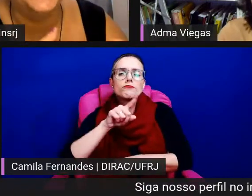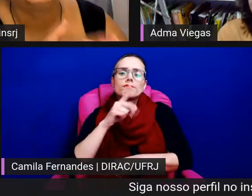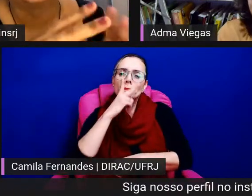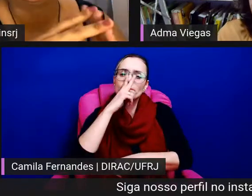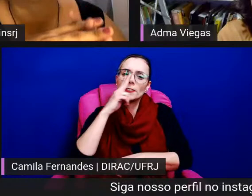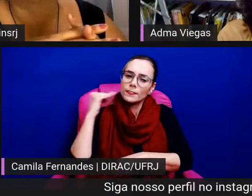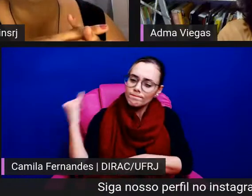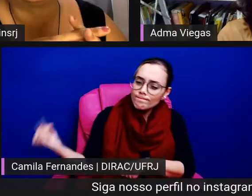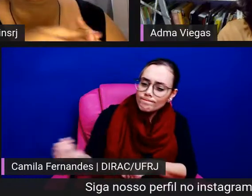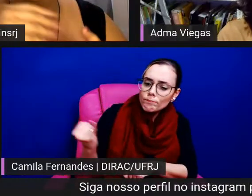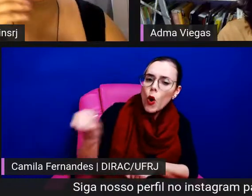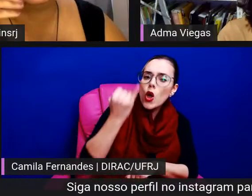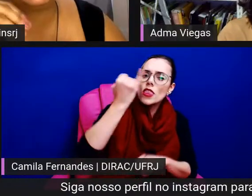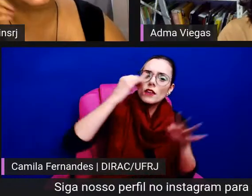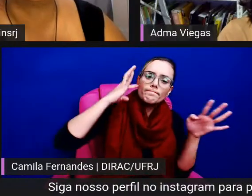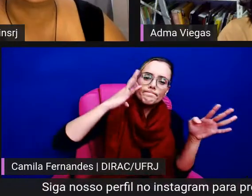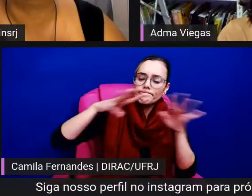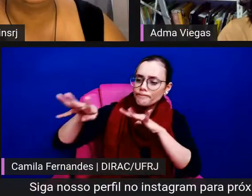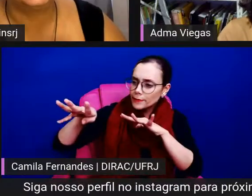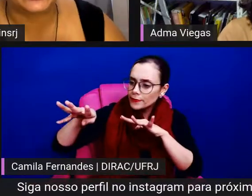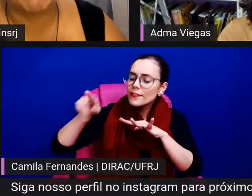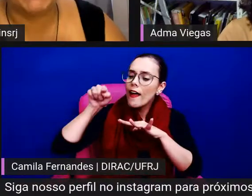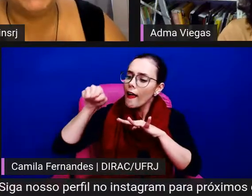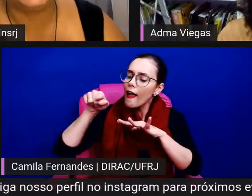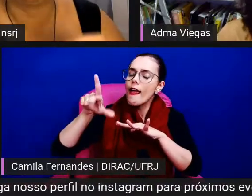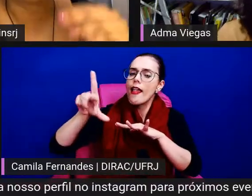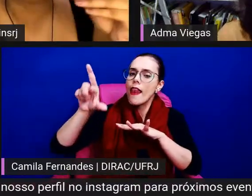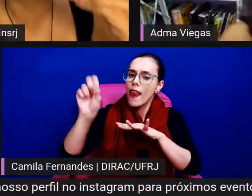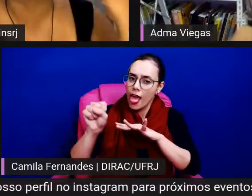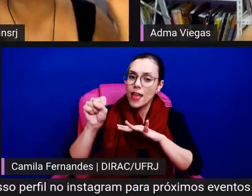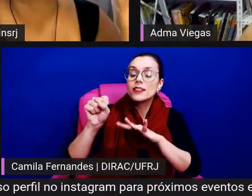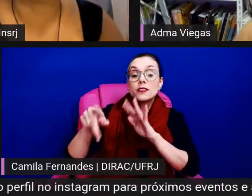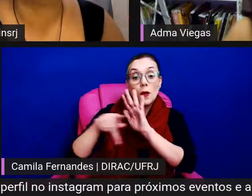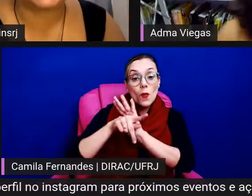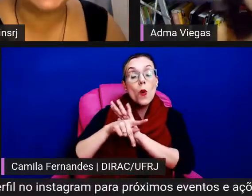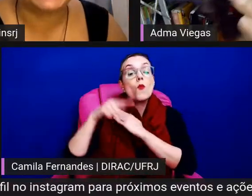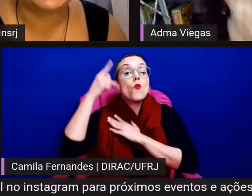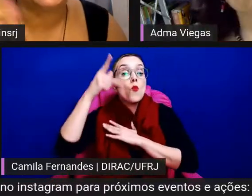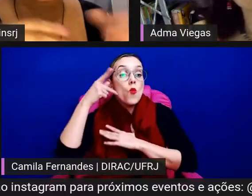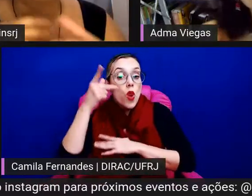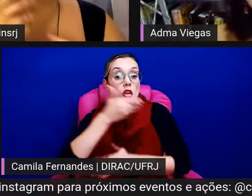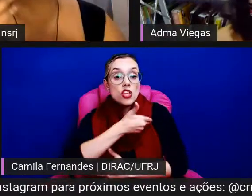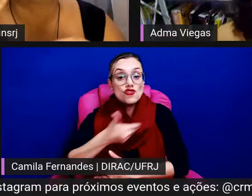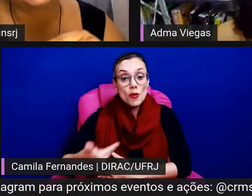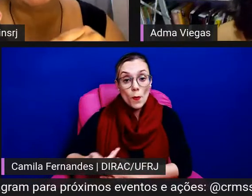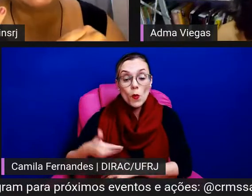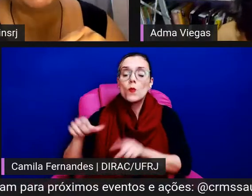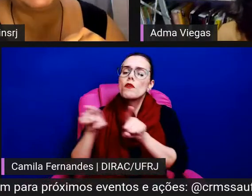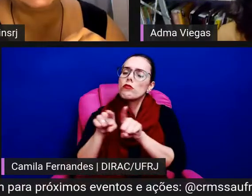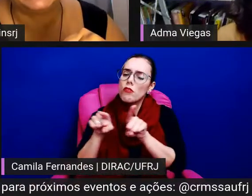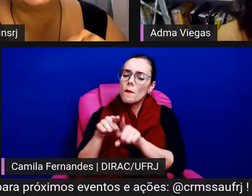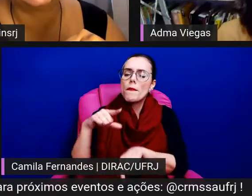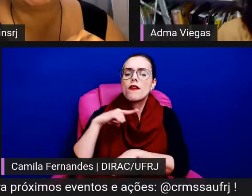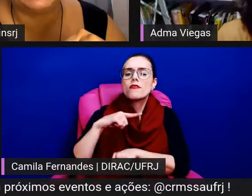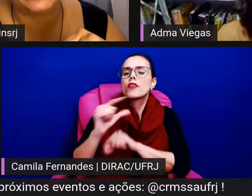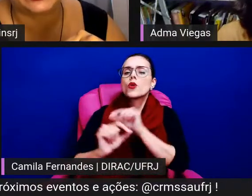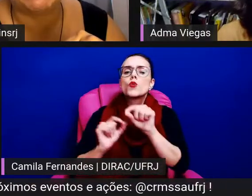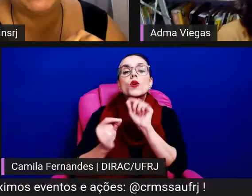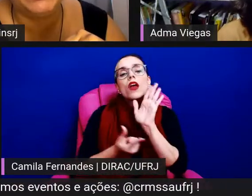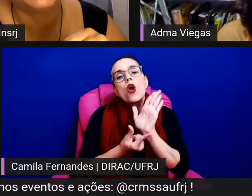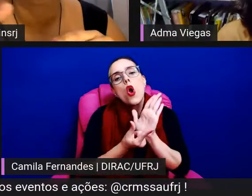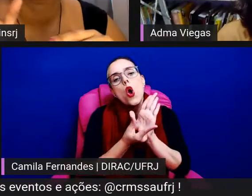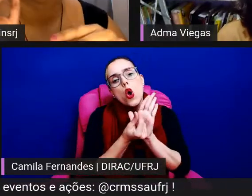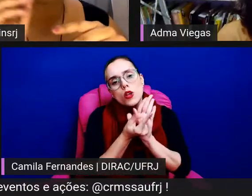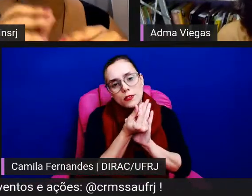no sol, a gente fala de visibilidade na política pública e no orçamento. Quando a gente quer visibilidade na